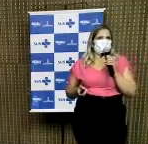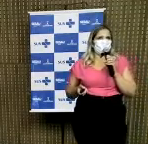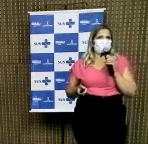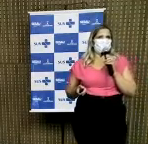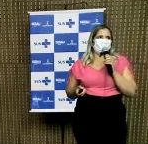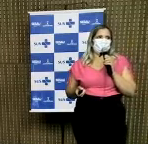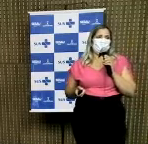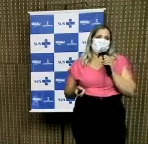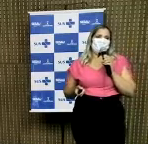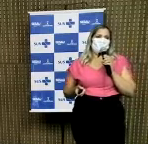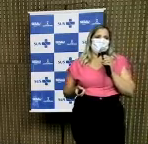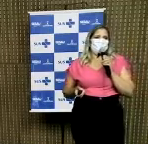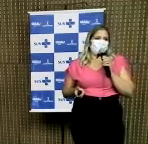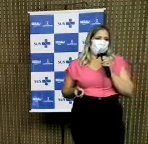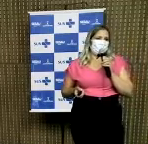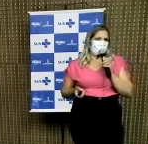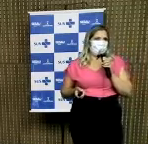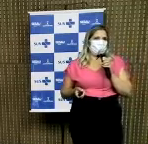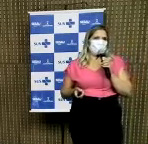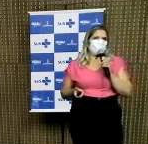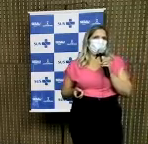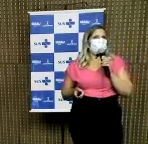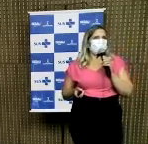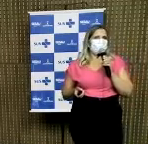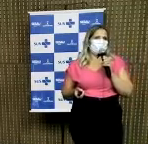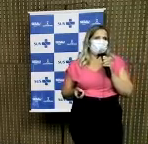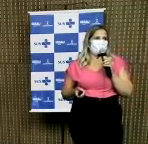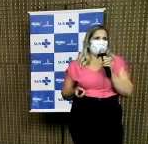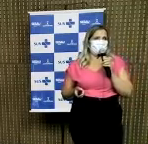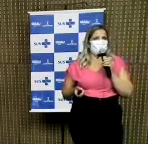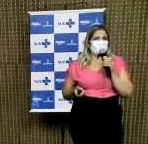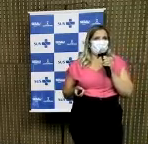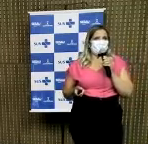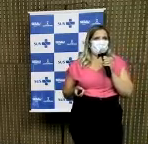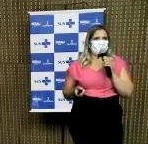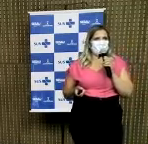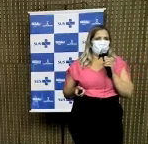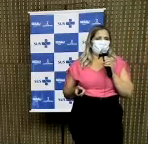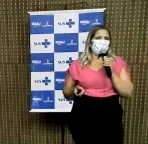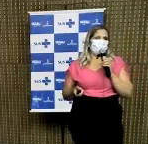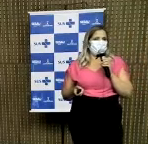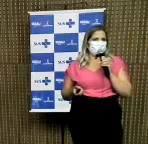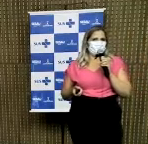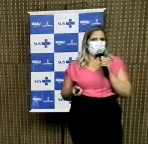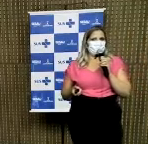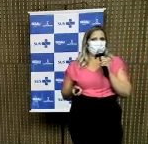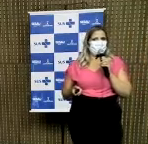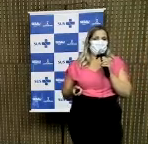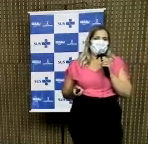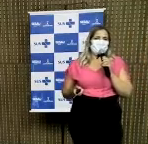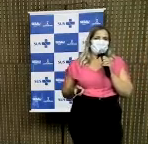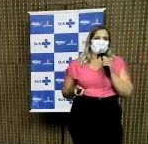novo território vai aumentar um pouquinho. Apesar que esse território, por ser área